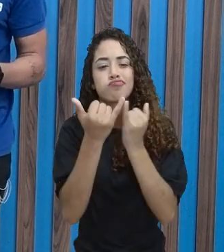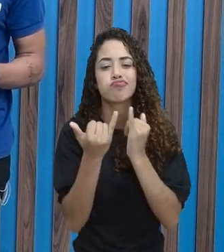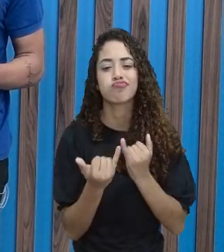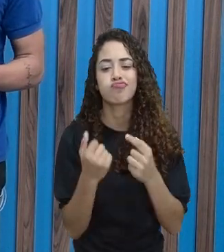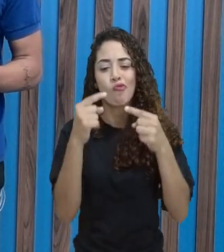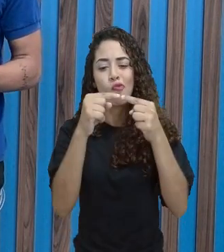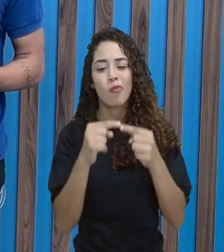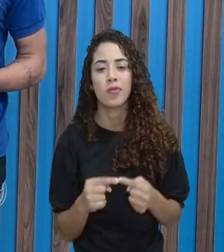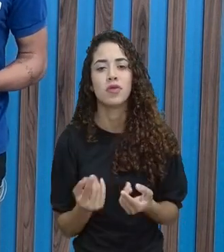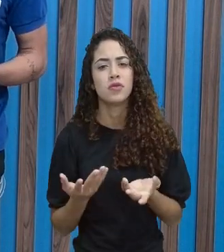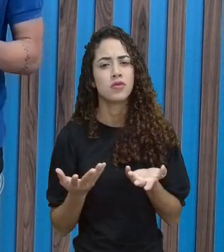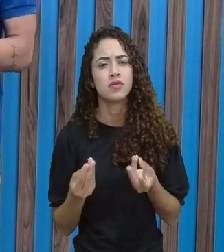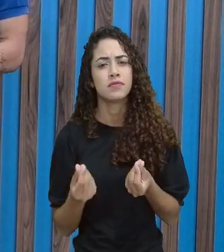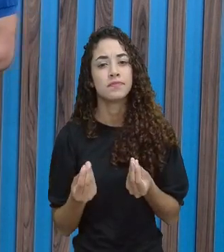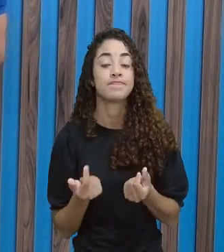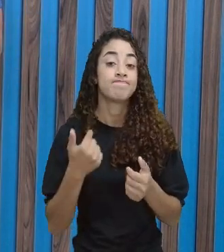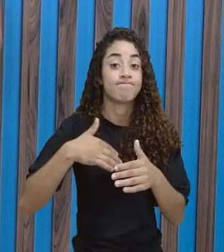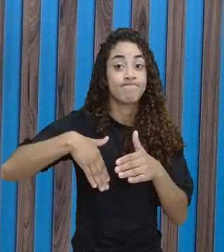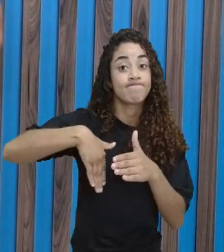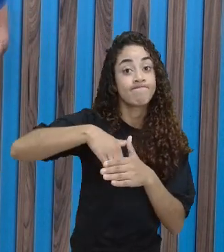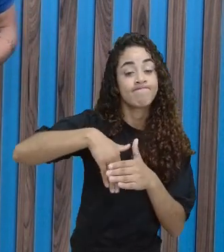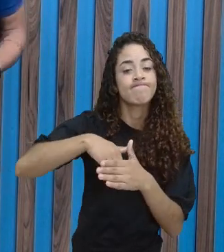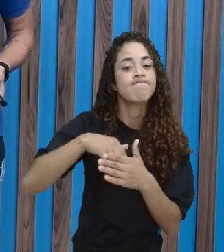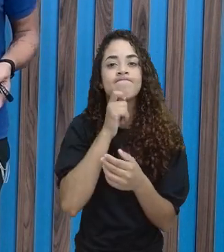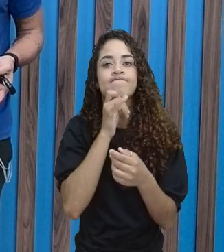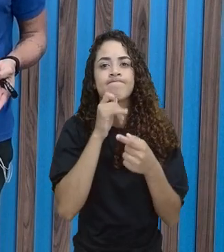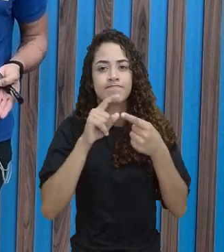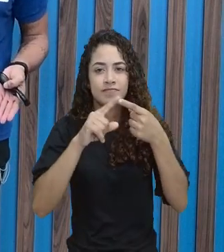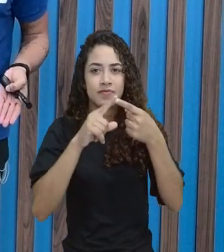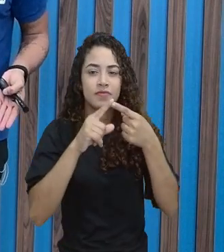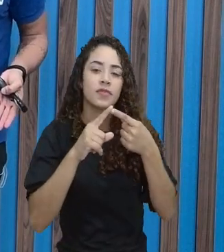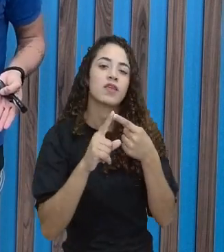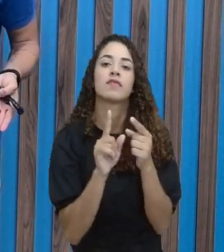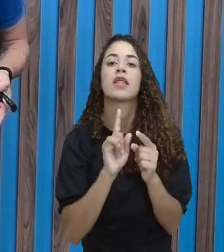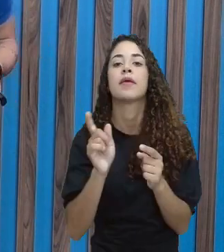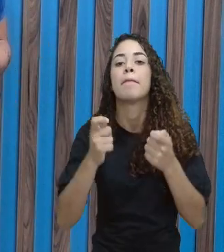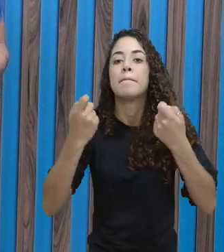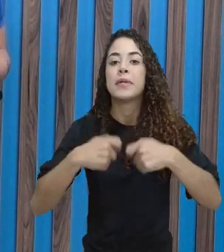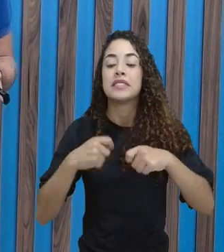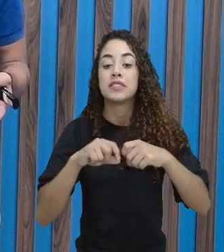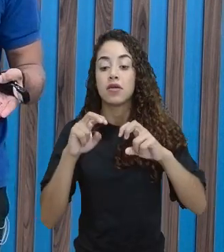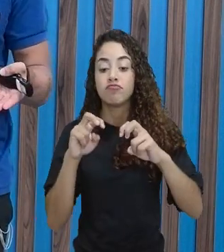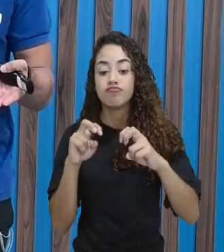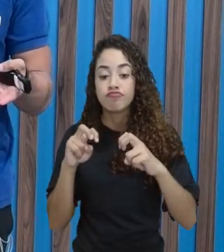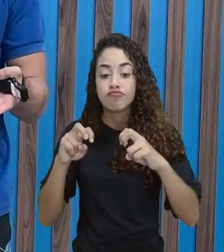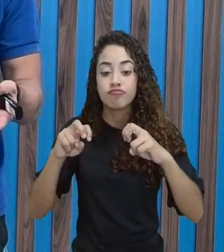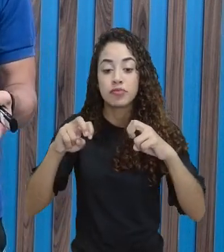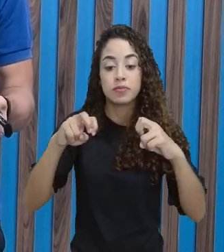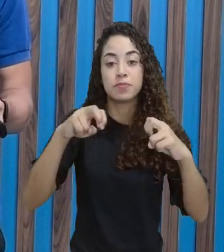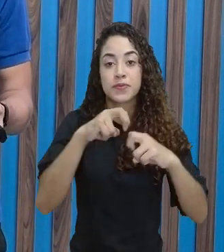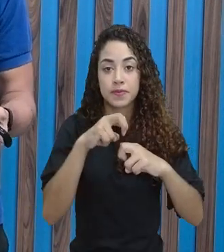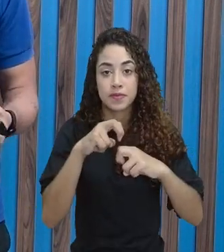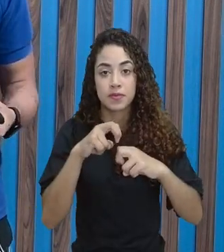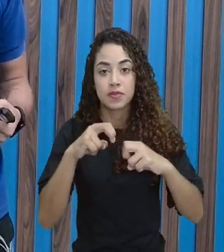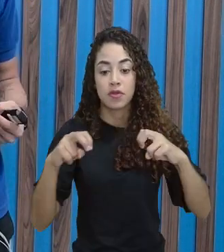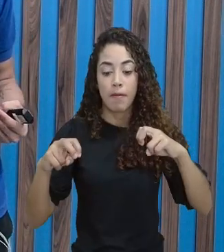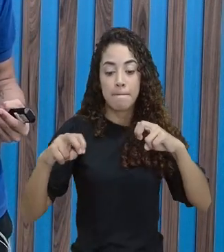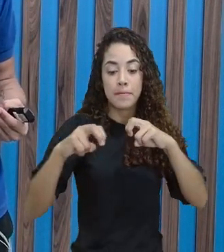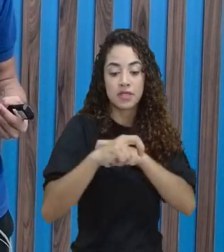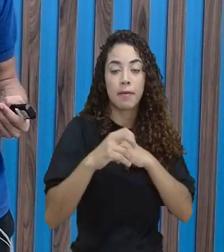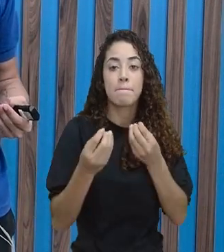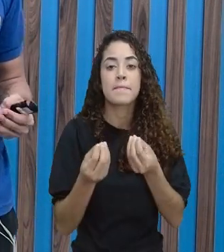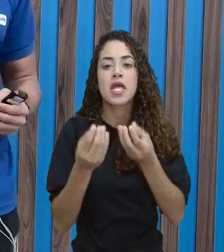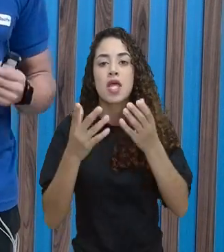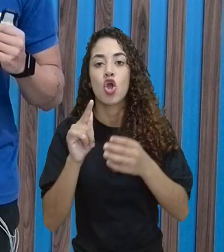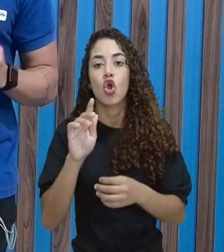né? Por exemplo, no futebol e no futsal, vocês não precisam invadir a área do adversário para marcar um